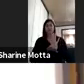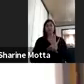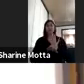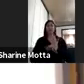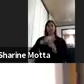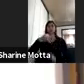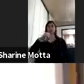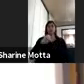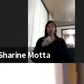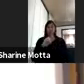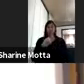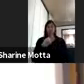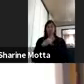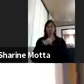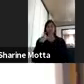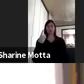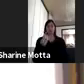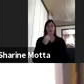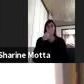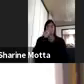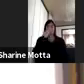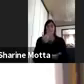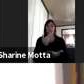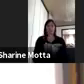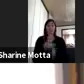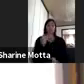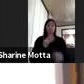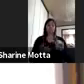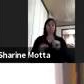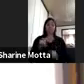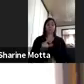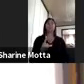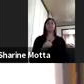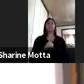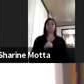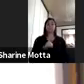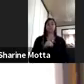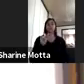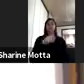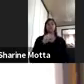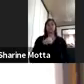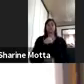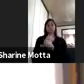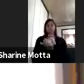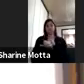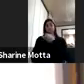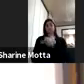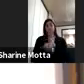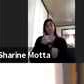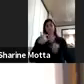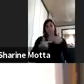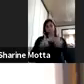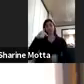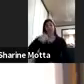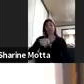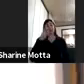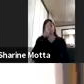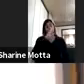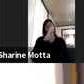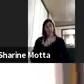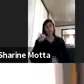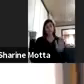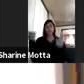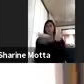reconheceu publicamente e internacionalmente que existia trabalho escravo no Brasil. Isso foi um marco na nossa